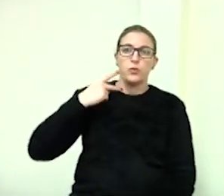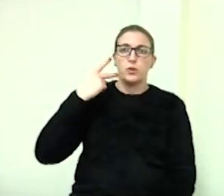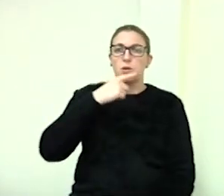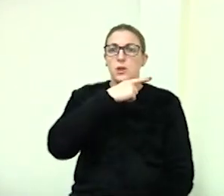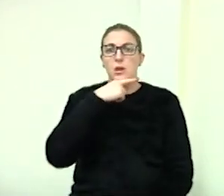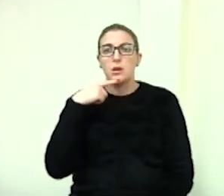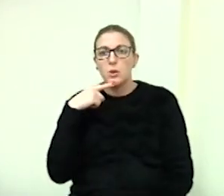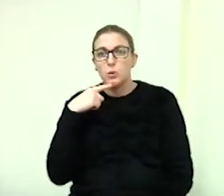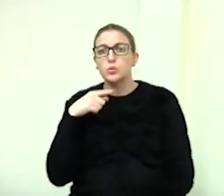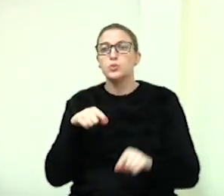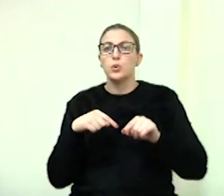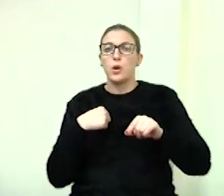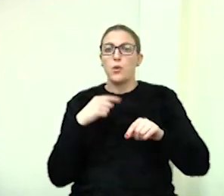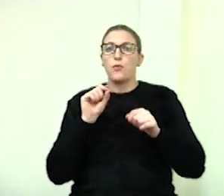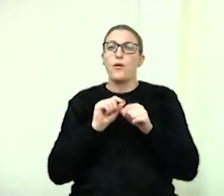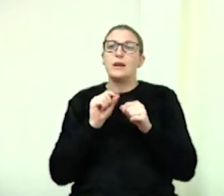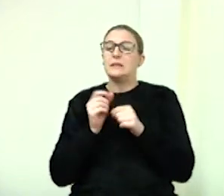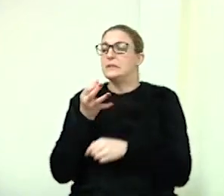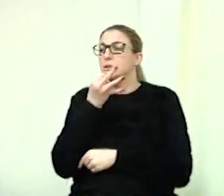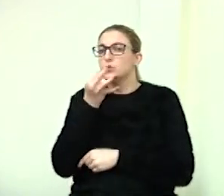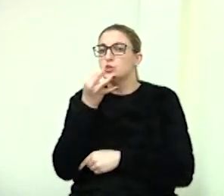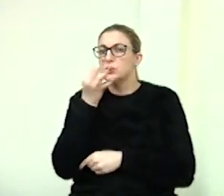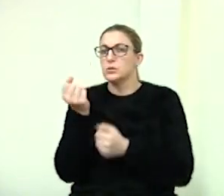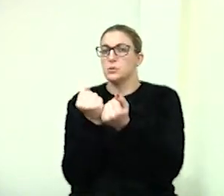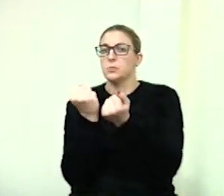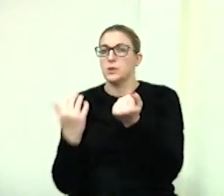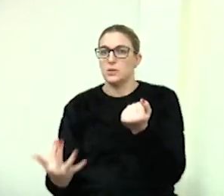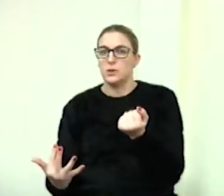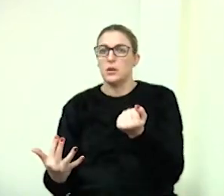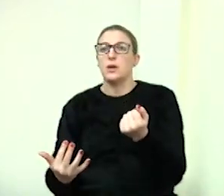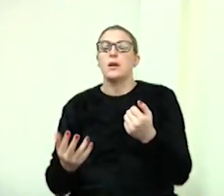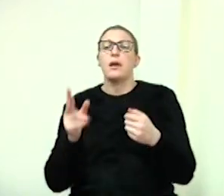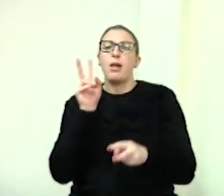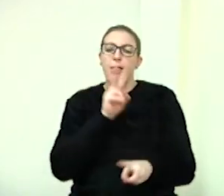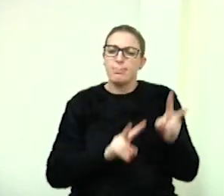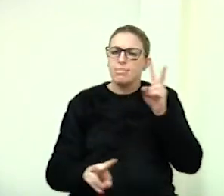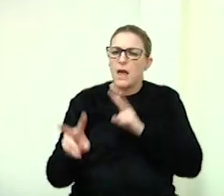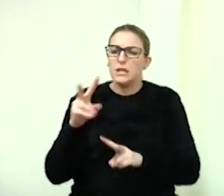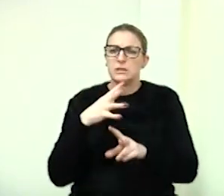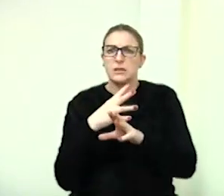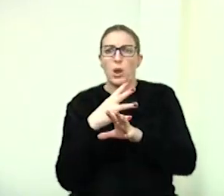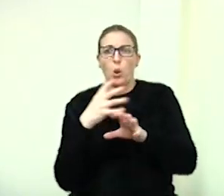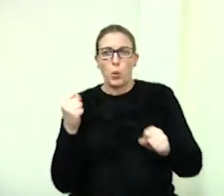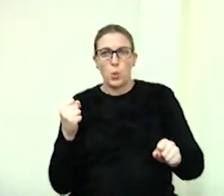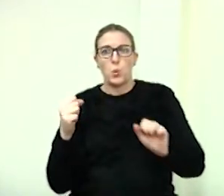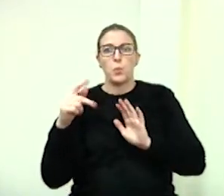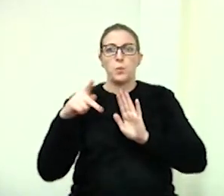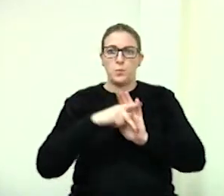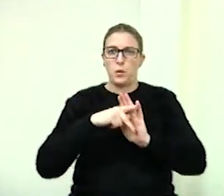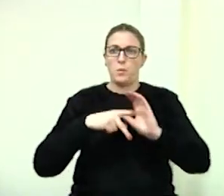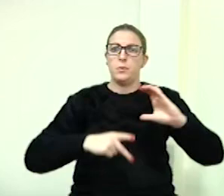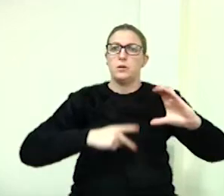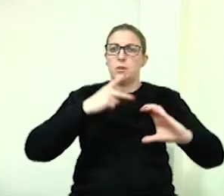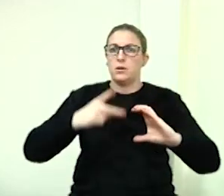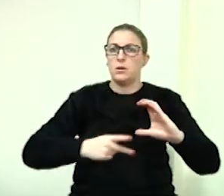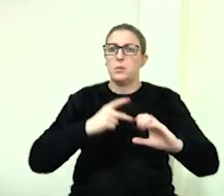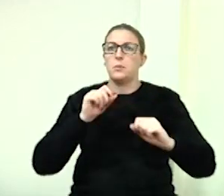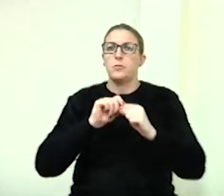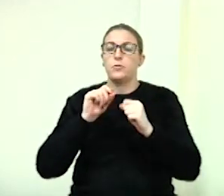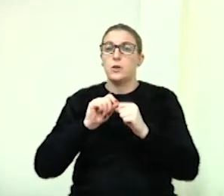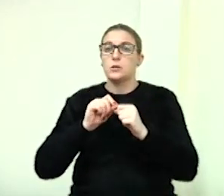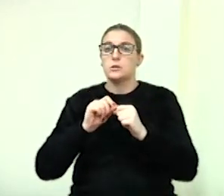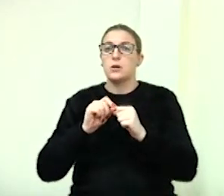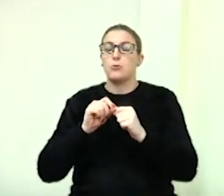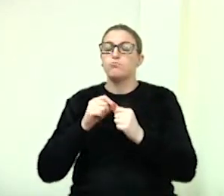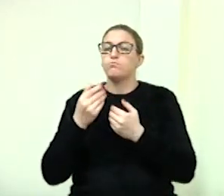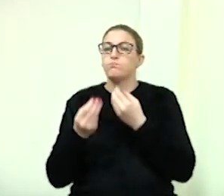se me permite. É de, daqui a pouco, analisar as contas de novo dessa Casa, fazer mais uma previsão de até o final do